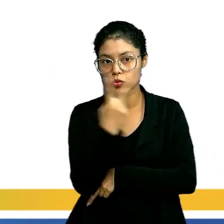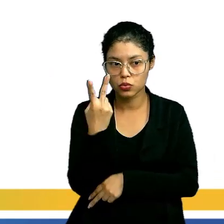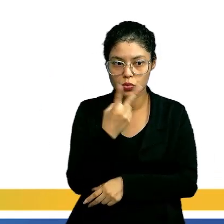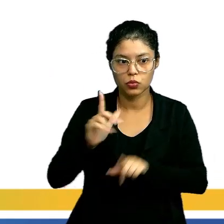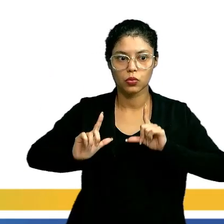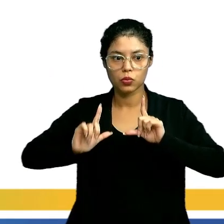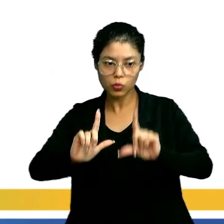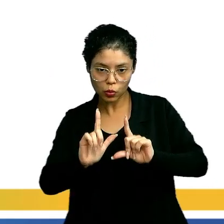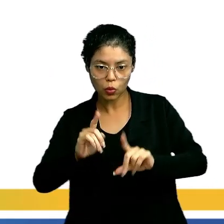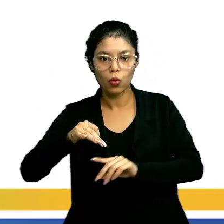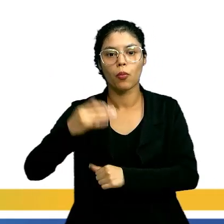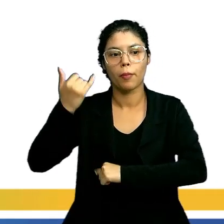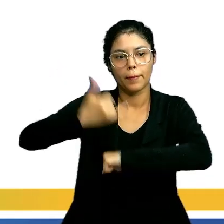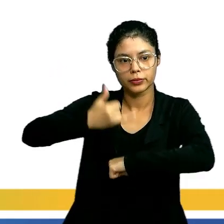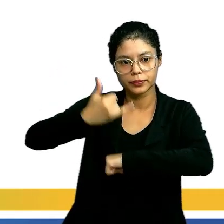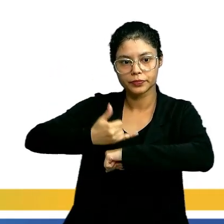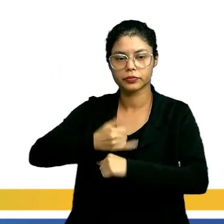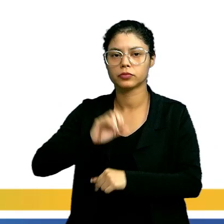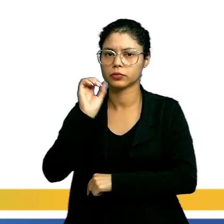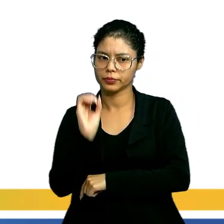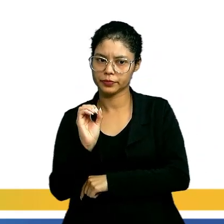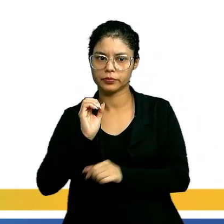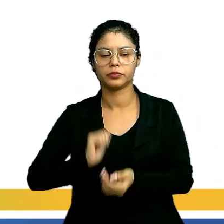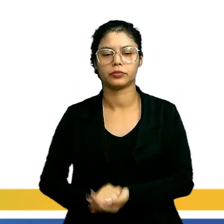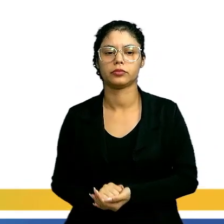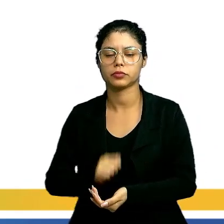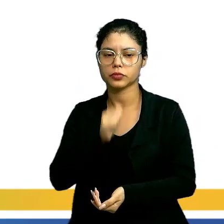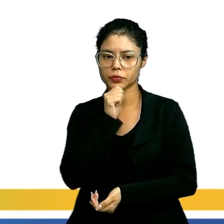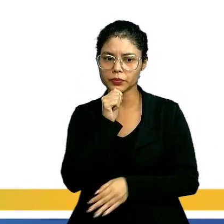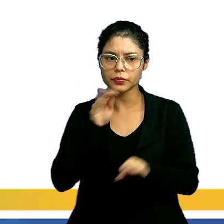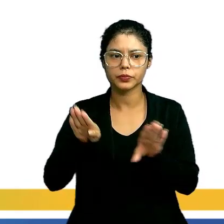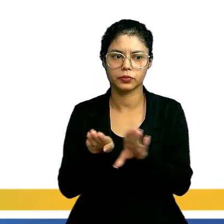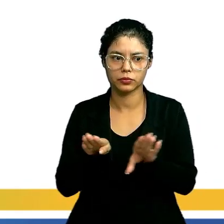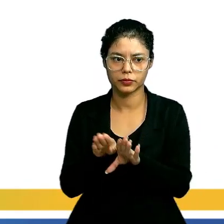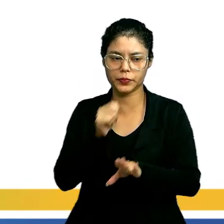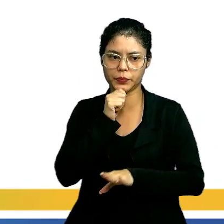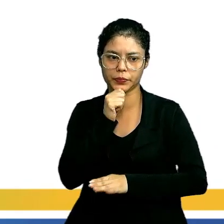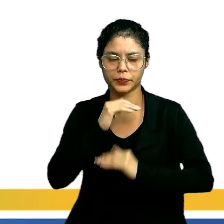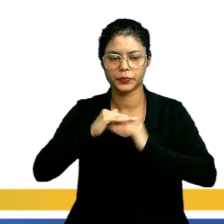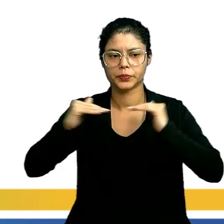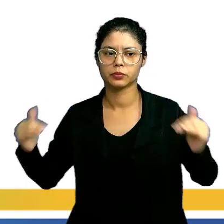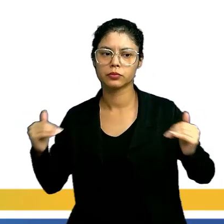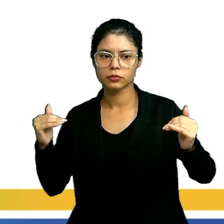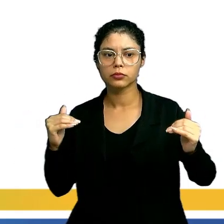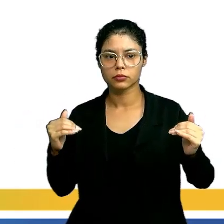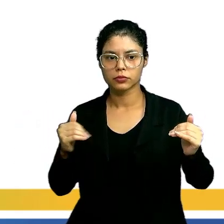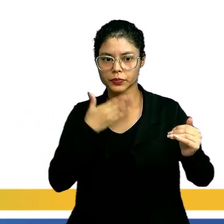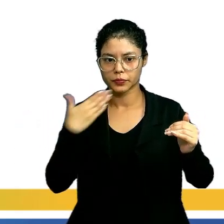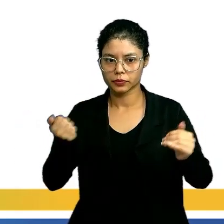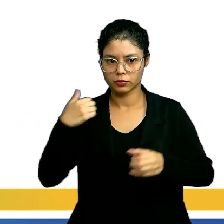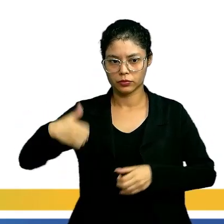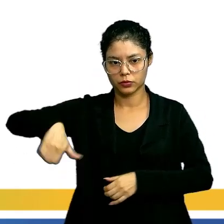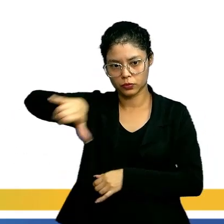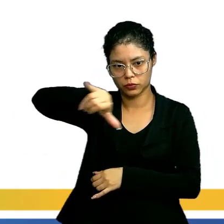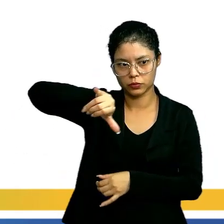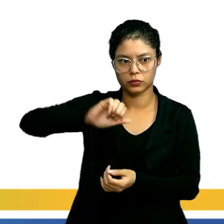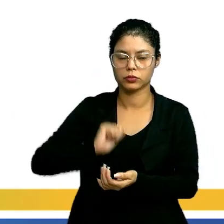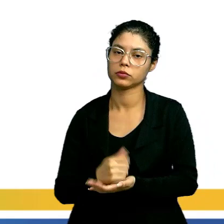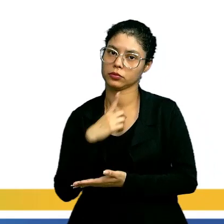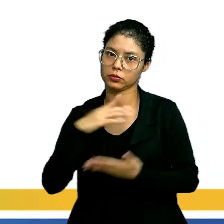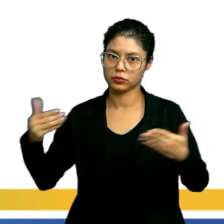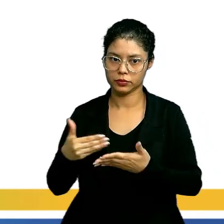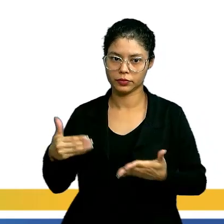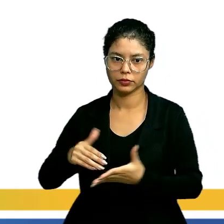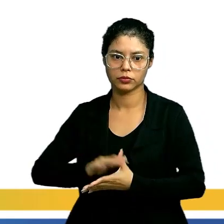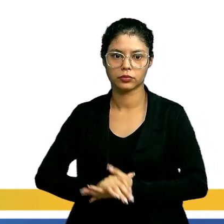duas placas metálicas cair quase a zero, com um rendimento que supera em larga margem os melhores óleos lubrificantes